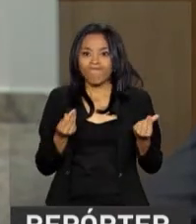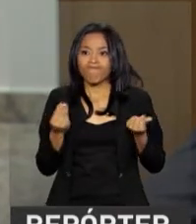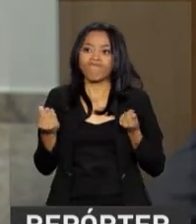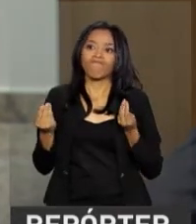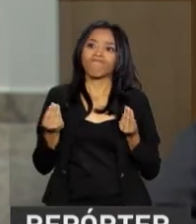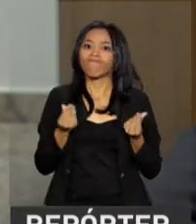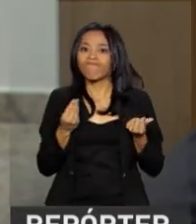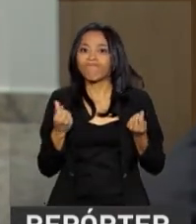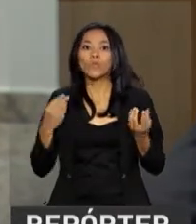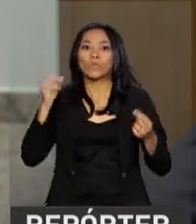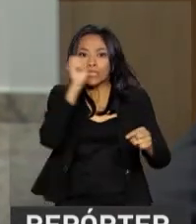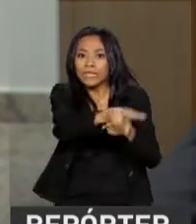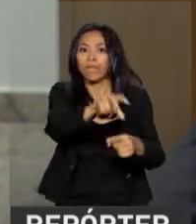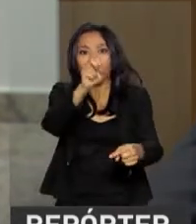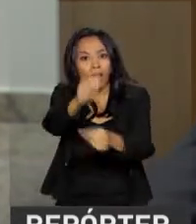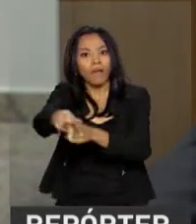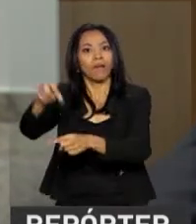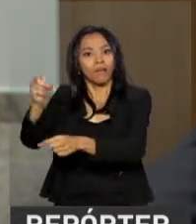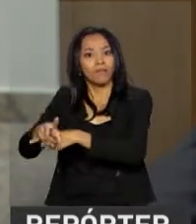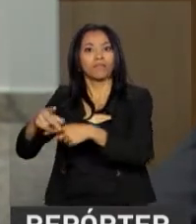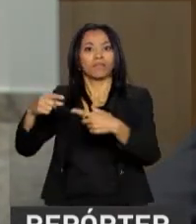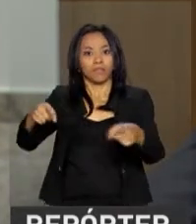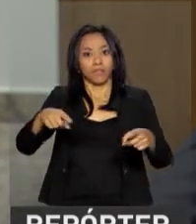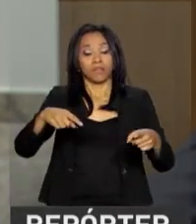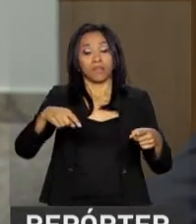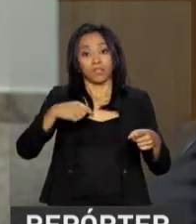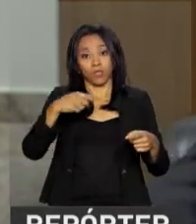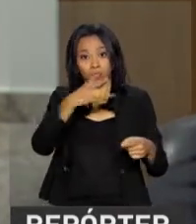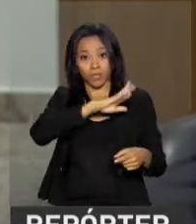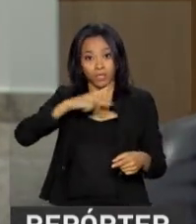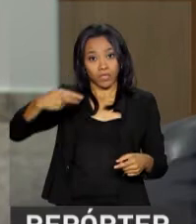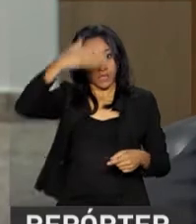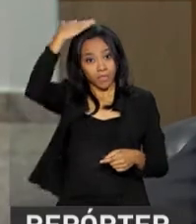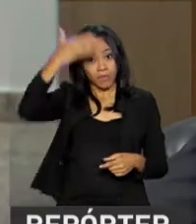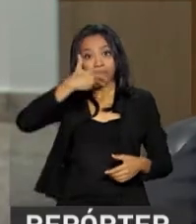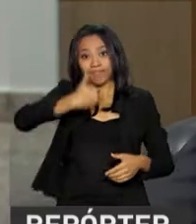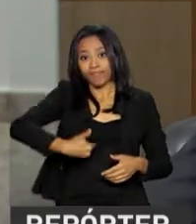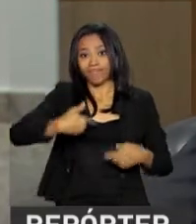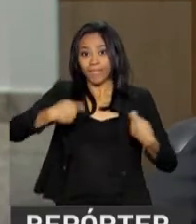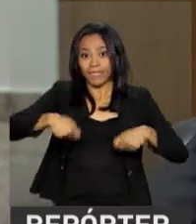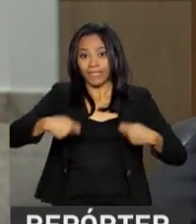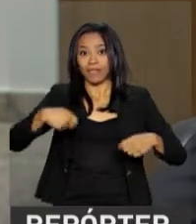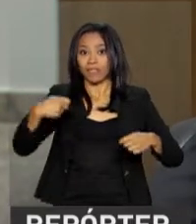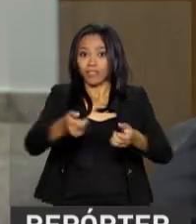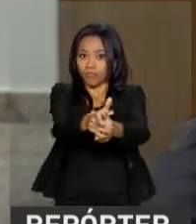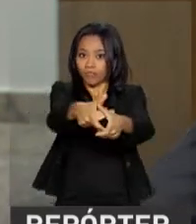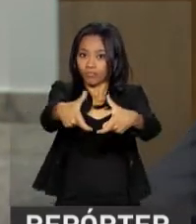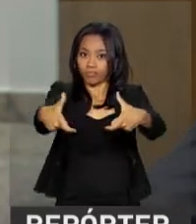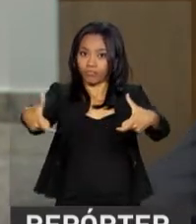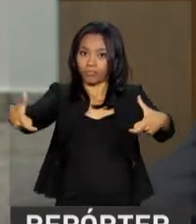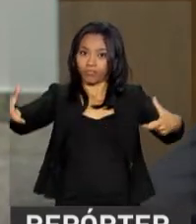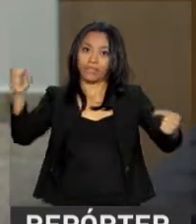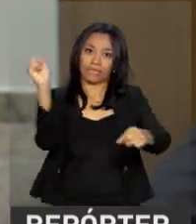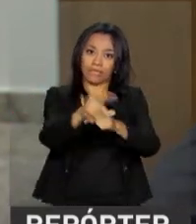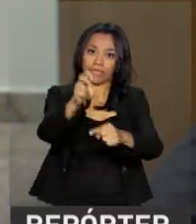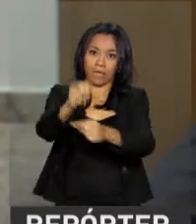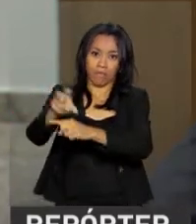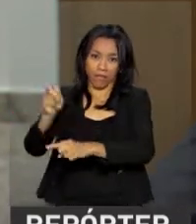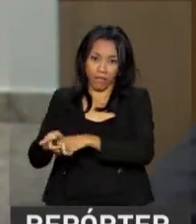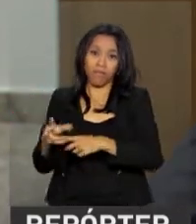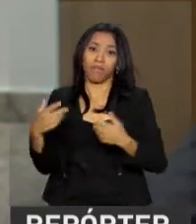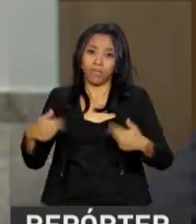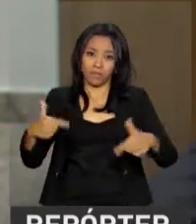o presidente temer recebeu no brasil ao assumir a presidência da república quase